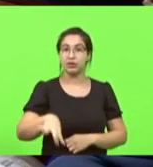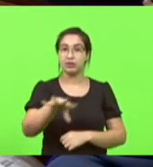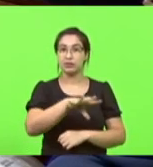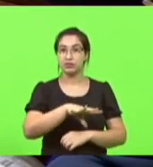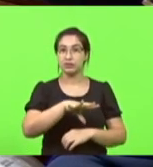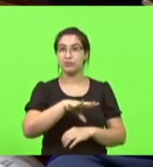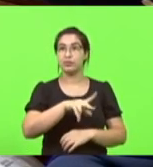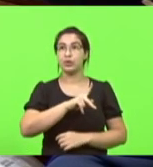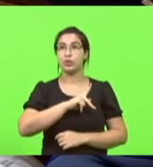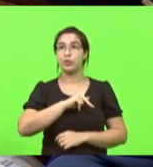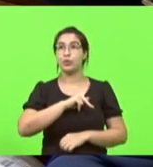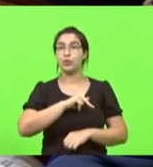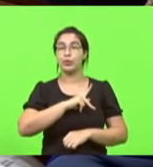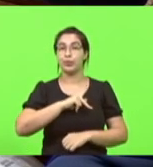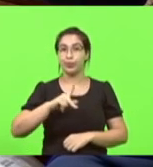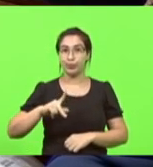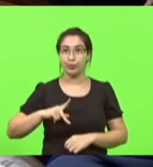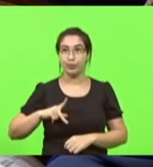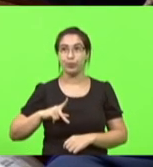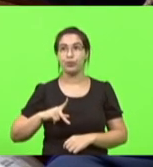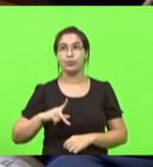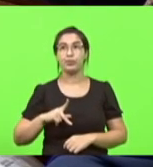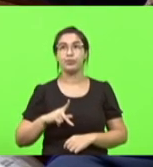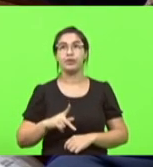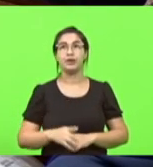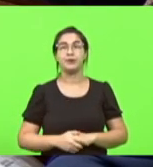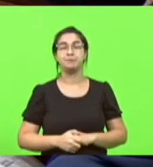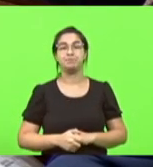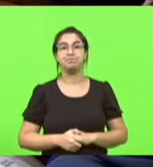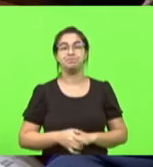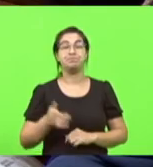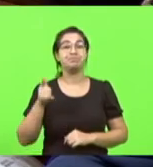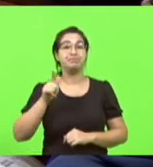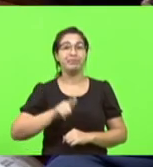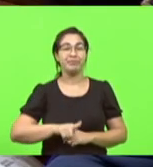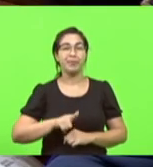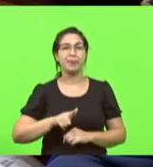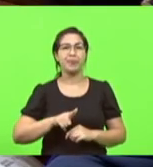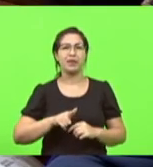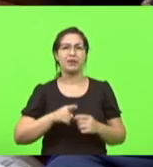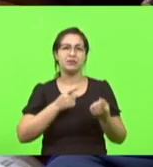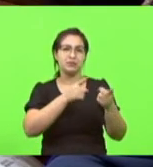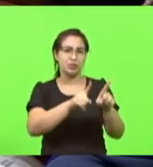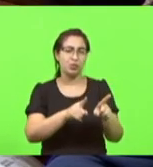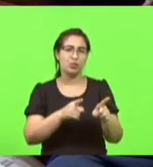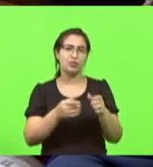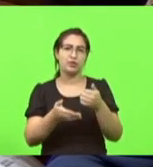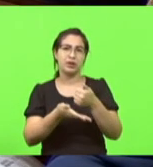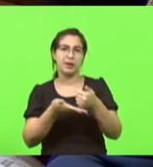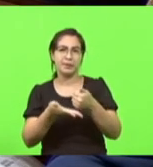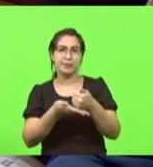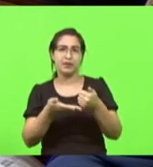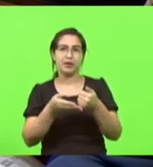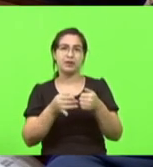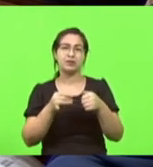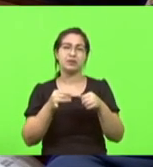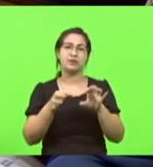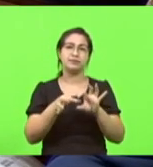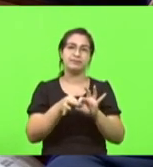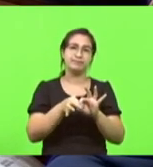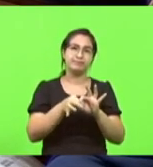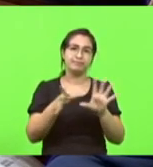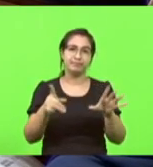pública, e vício de inconstitucionalidade material que contraria aí o princípio da independência entre os